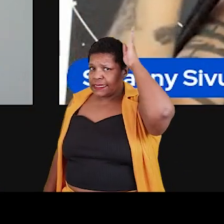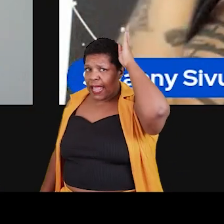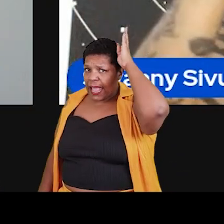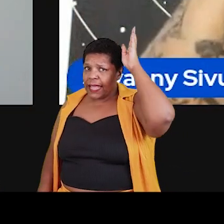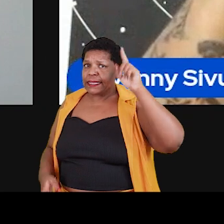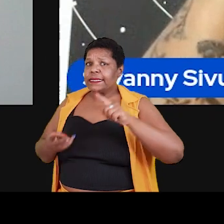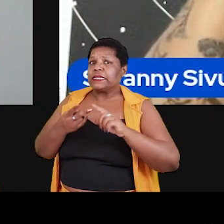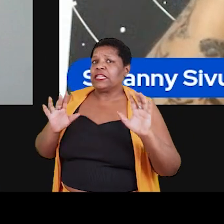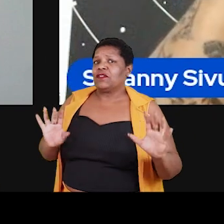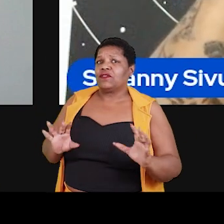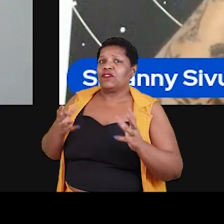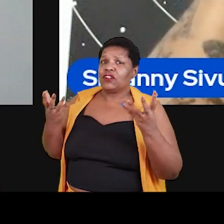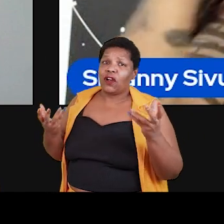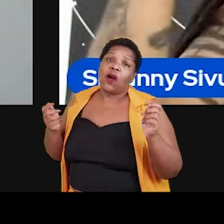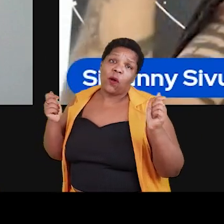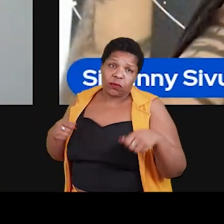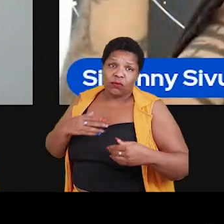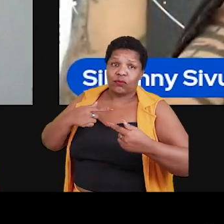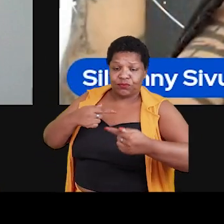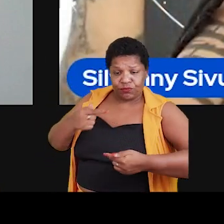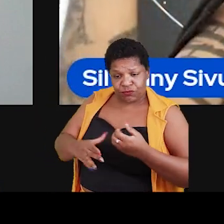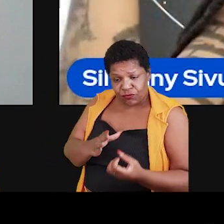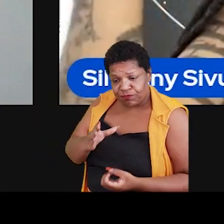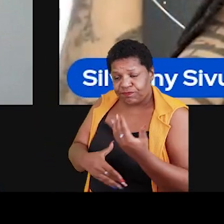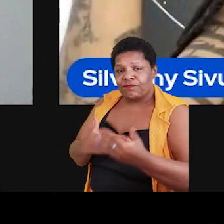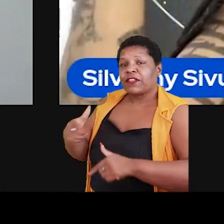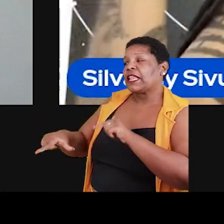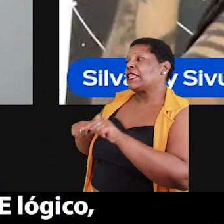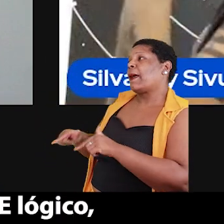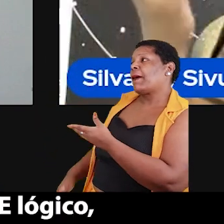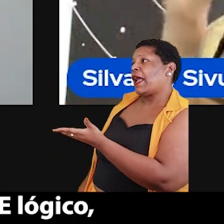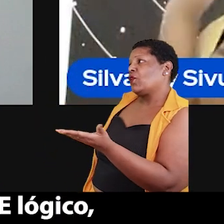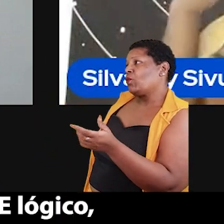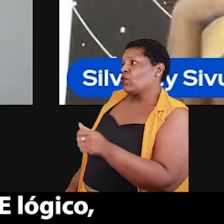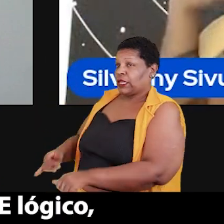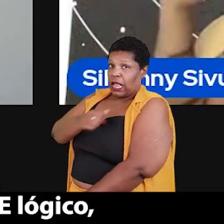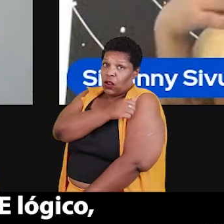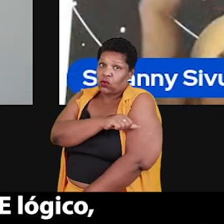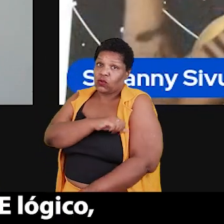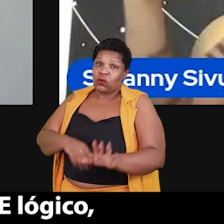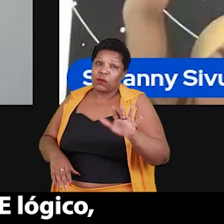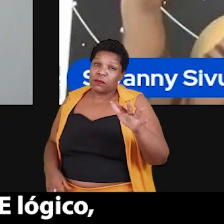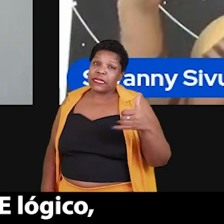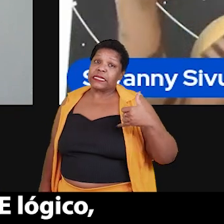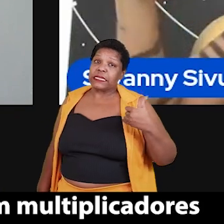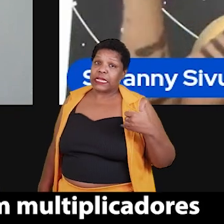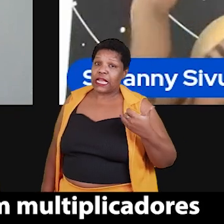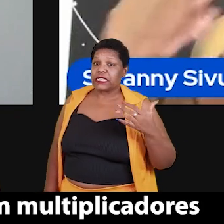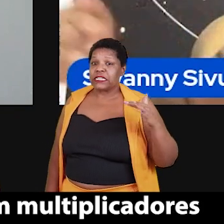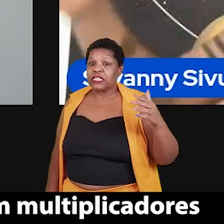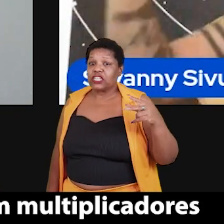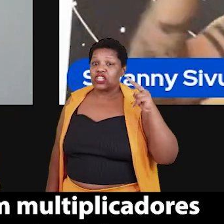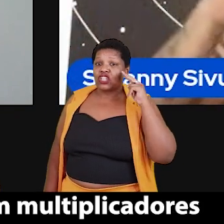festival, para poder gerar emprego para eles. E lógico, quando eles chegam numa certa idade,